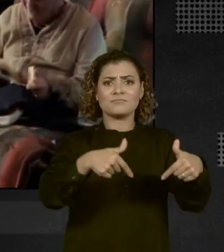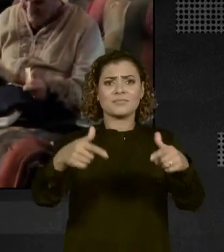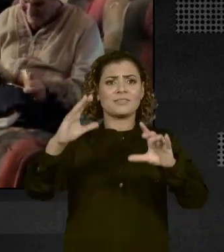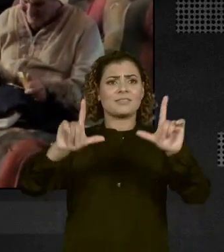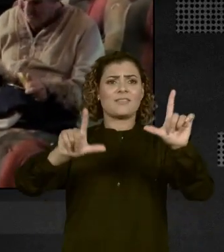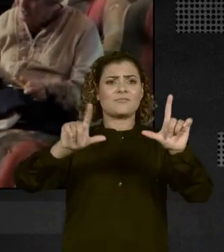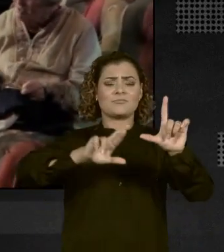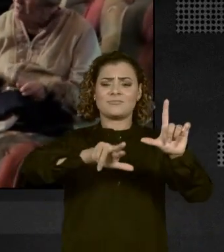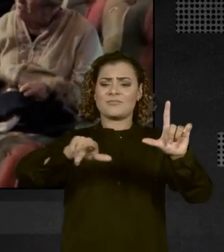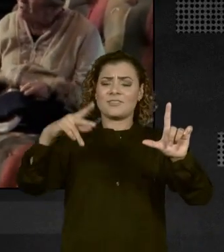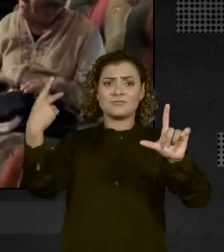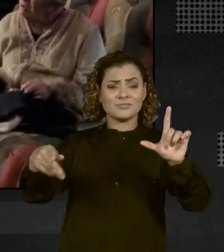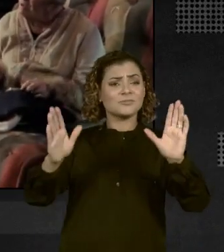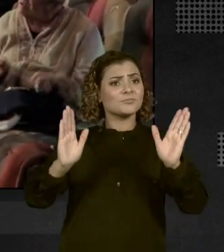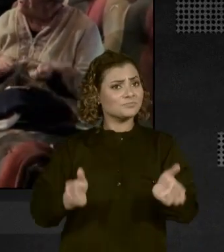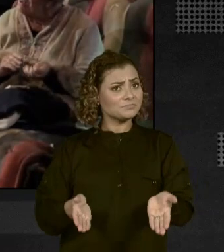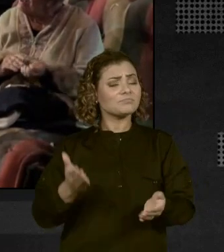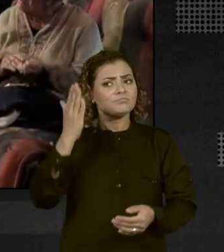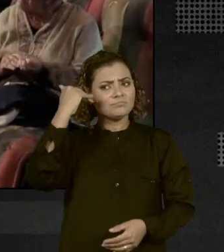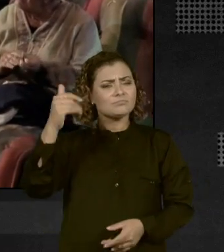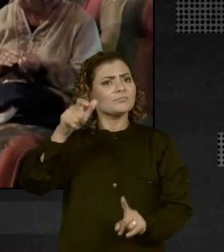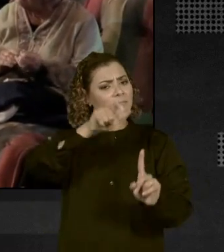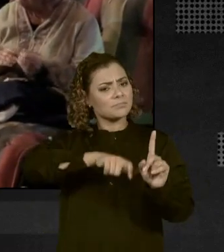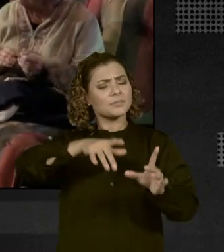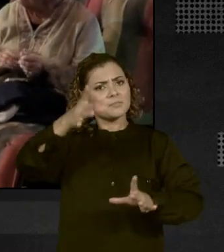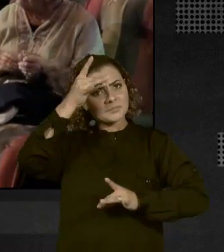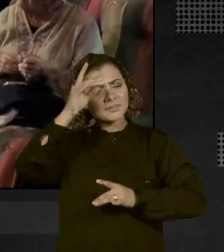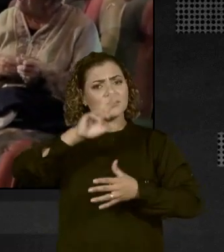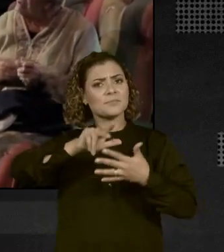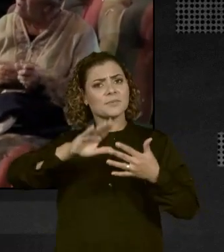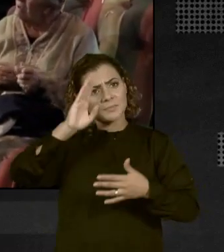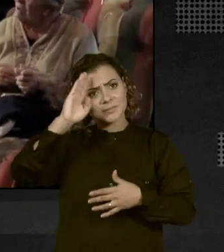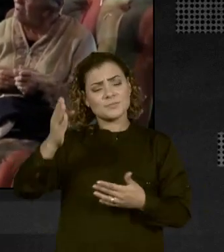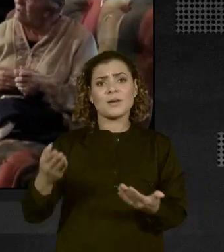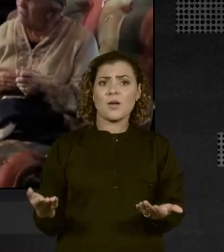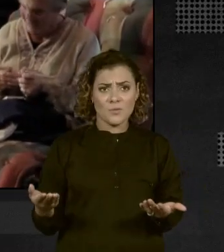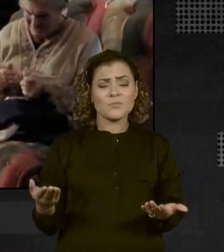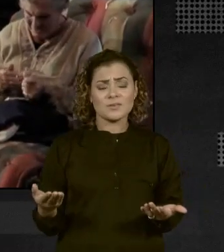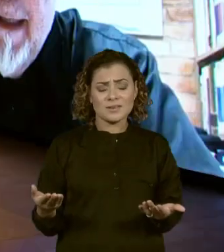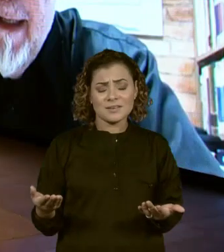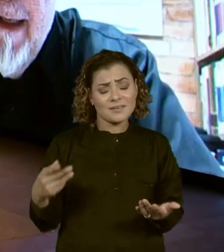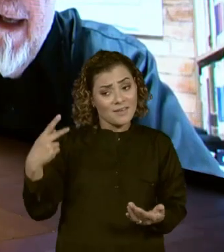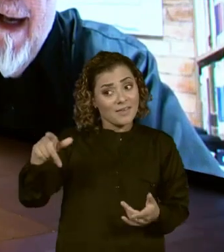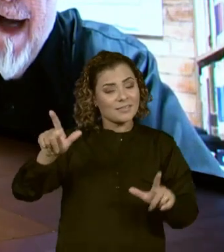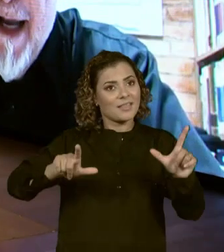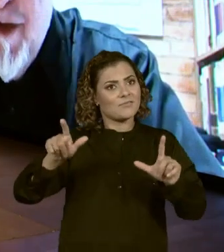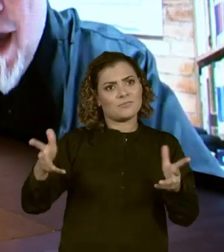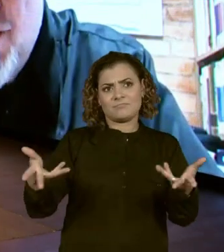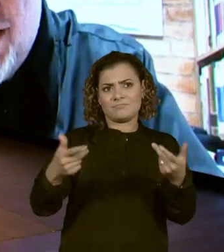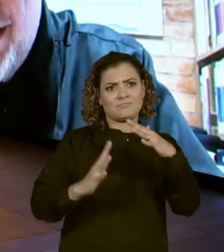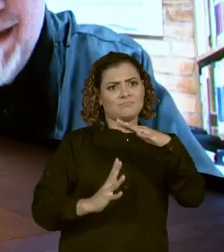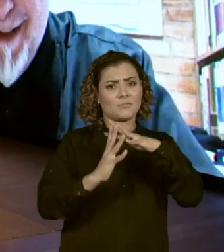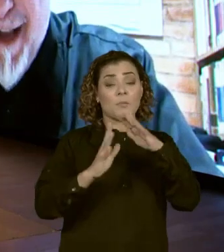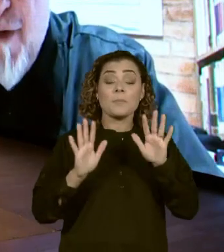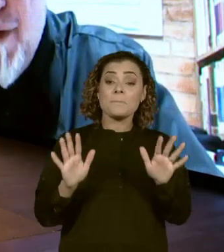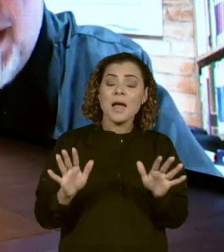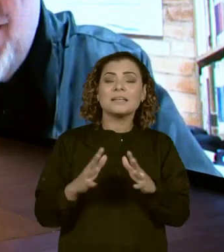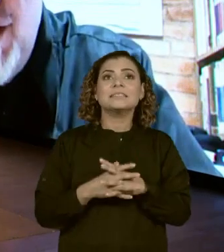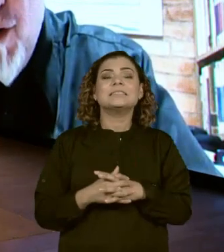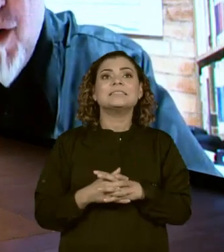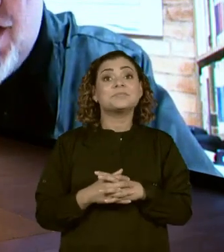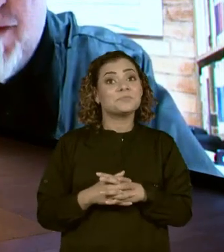para aquela... Ele não tinha noção, né, da onde ele estava, porque ele já tinha feito coisas